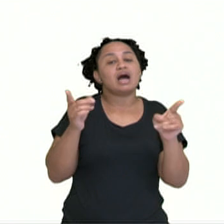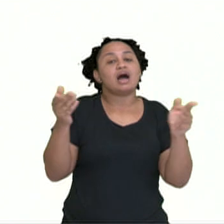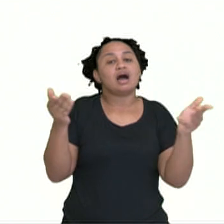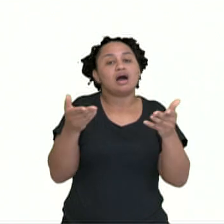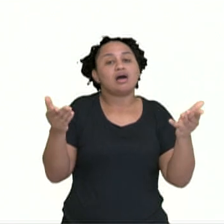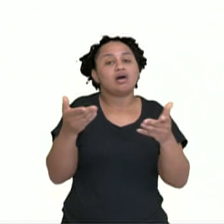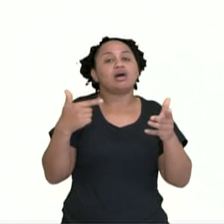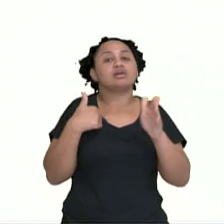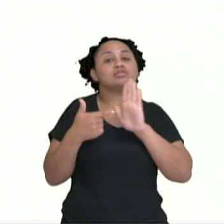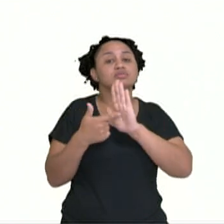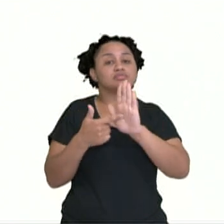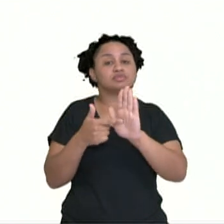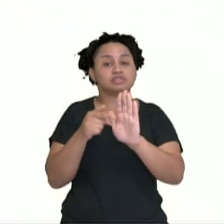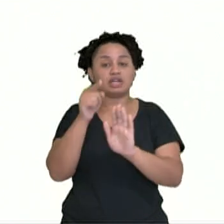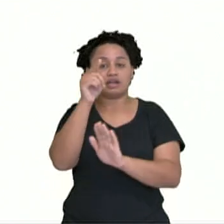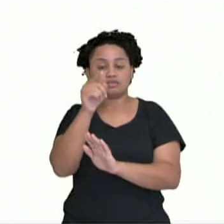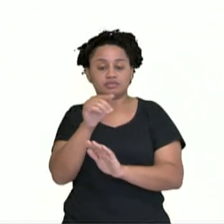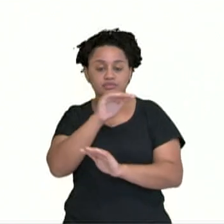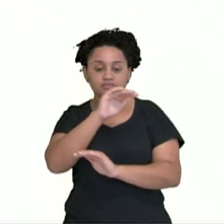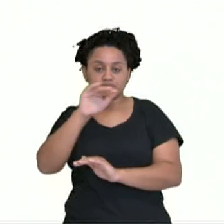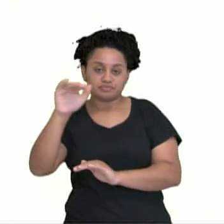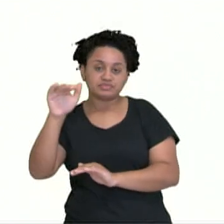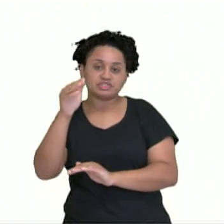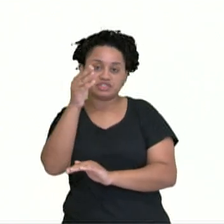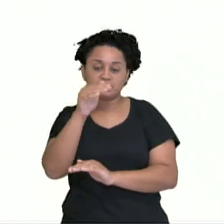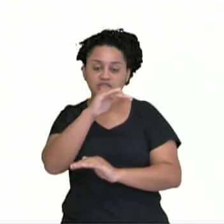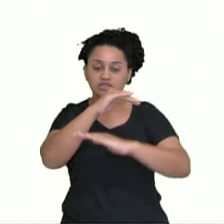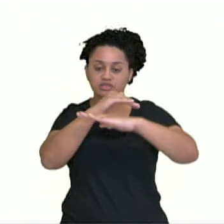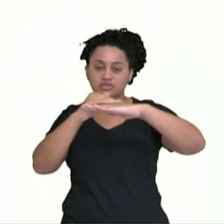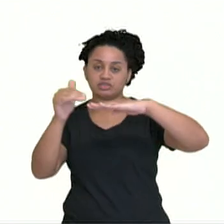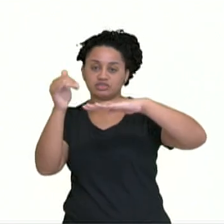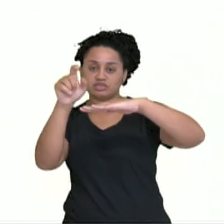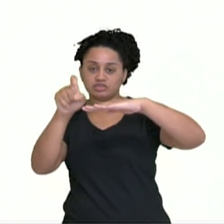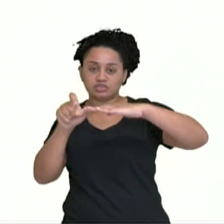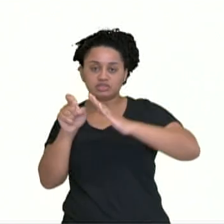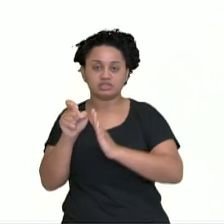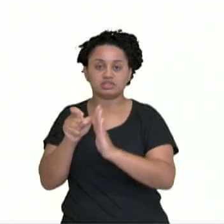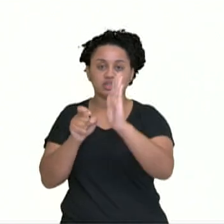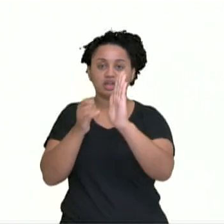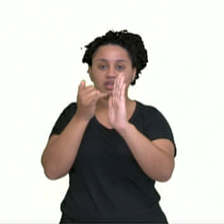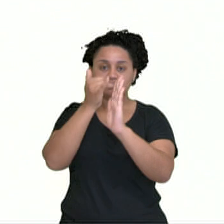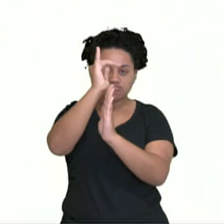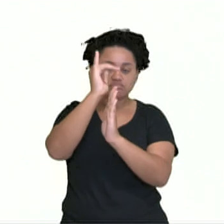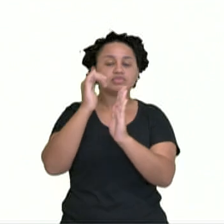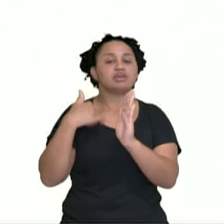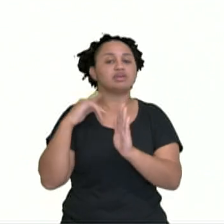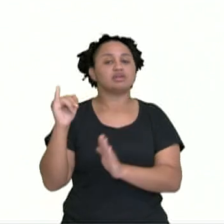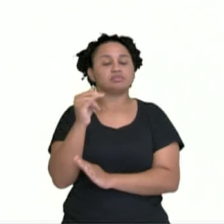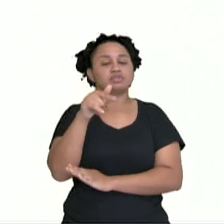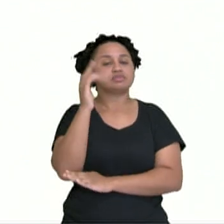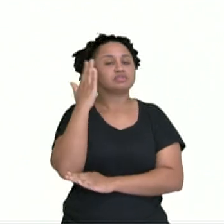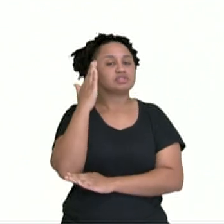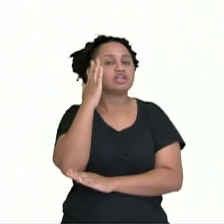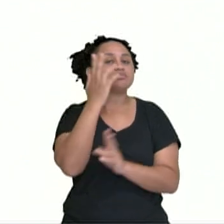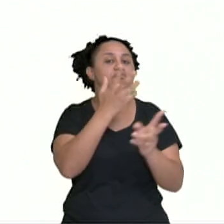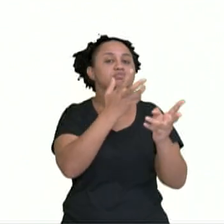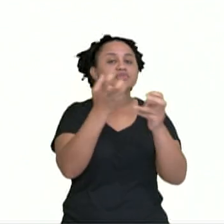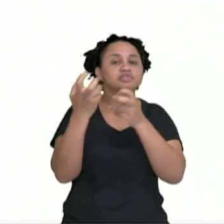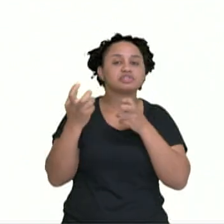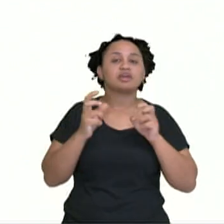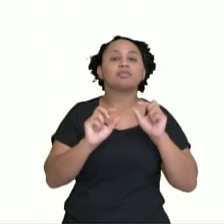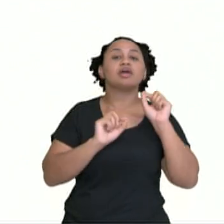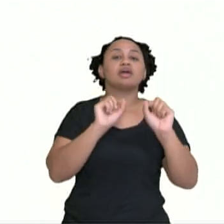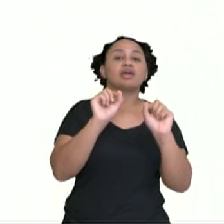trabalhar no plano cartesiano, com os eixos x e y, e é super importante que você saiba identificar quem